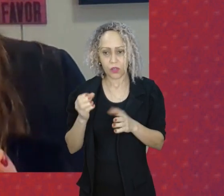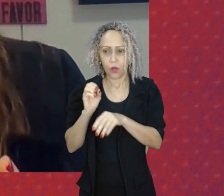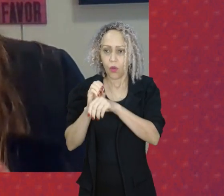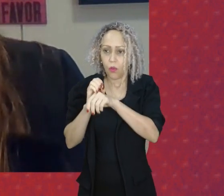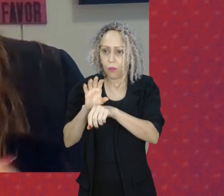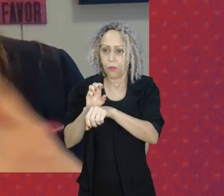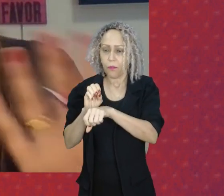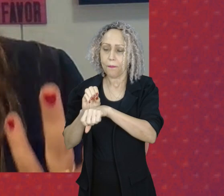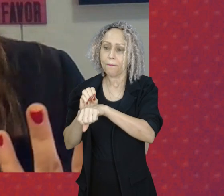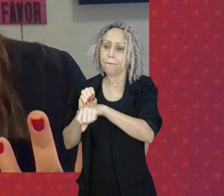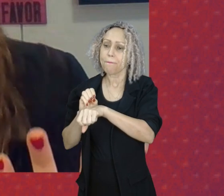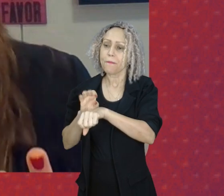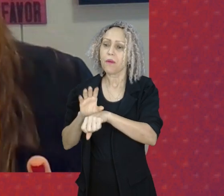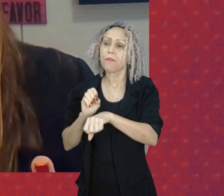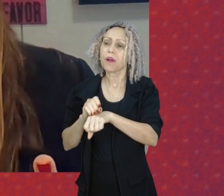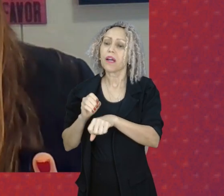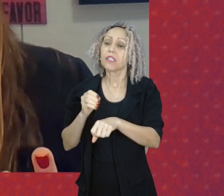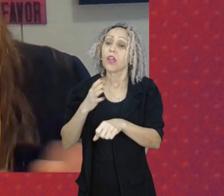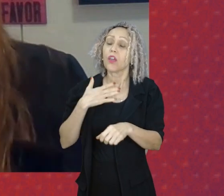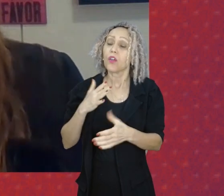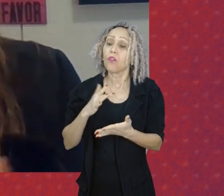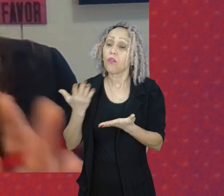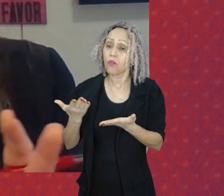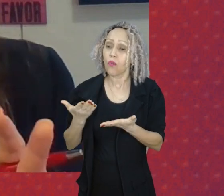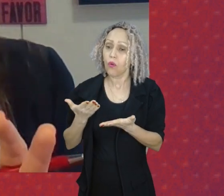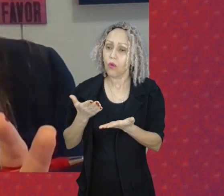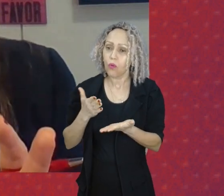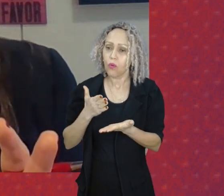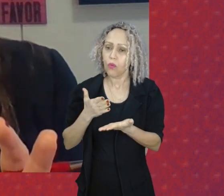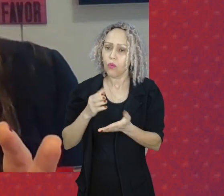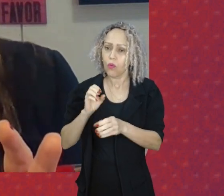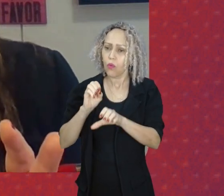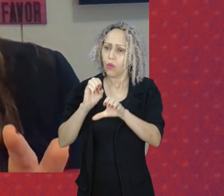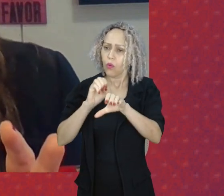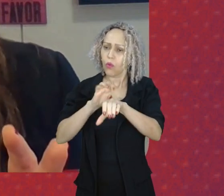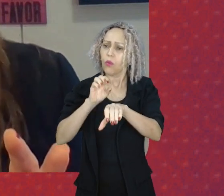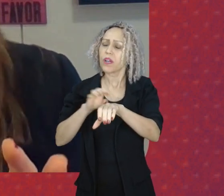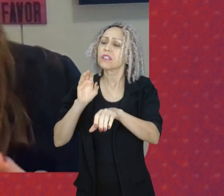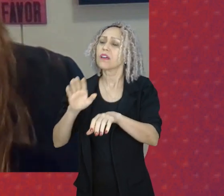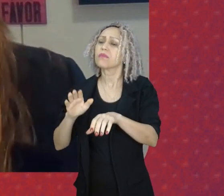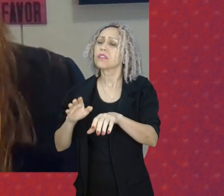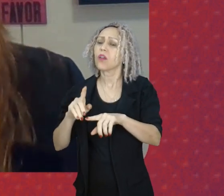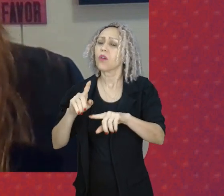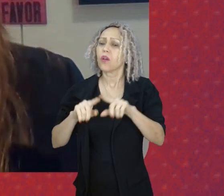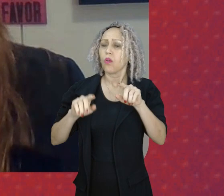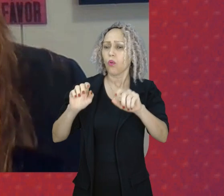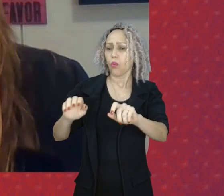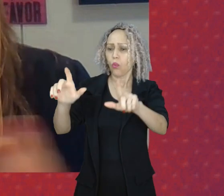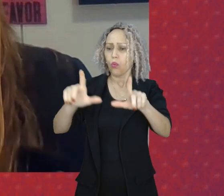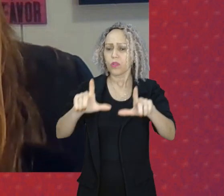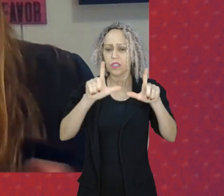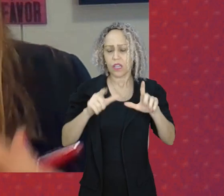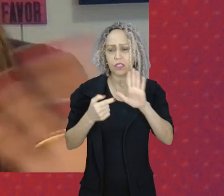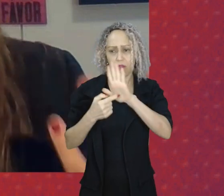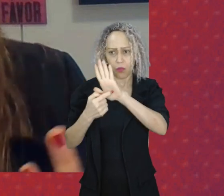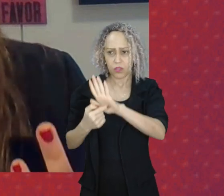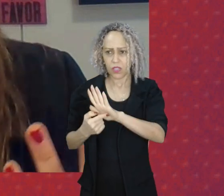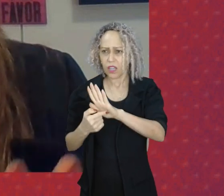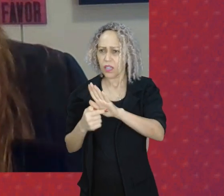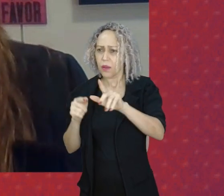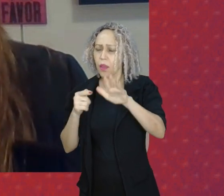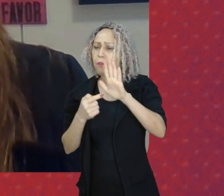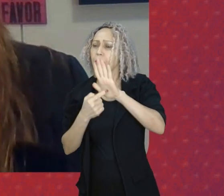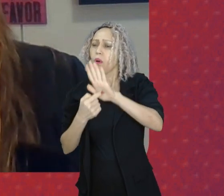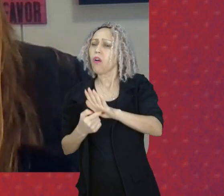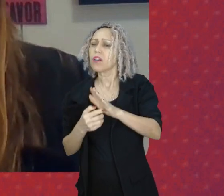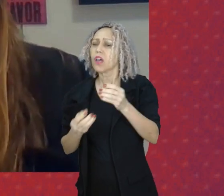posso compartilhar com vocês um material que diz aí exatamente como é feita essa divisão, né? Mas eu vou pegar aqui, como a gente está